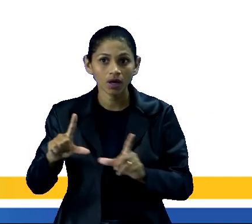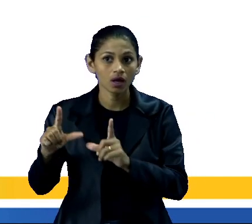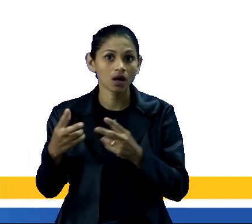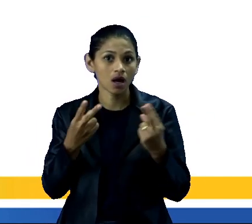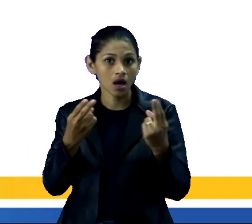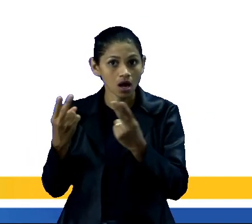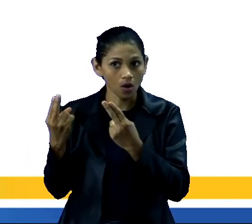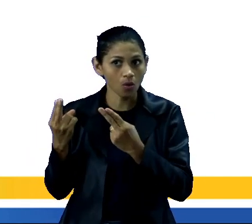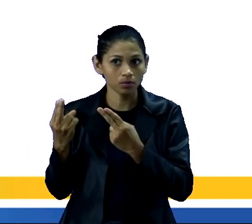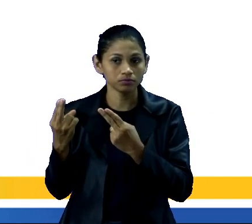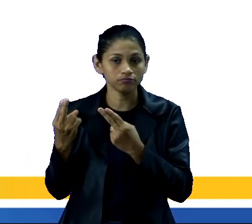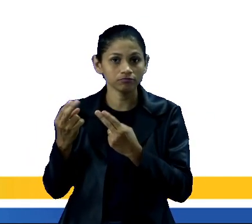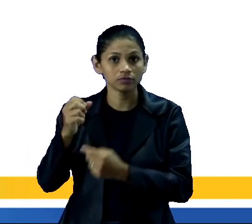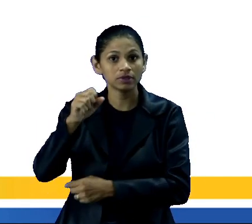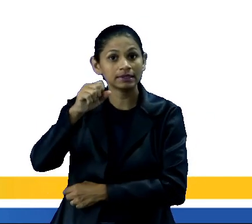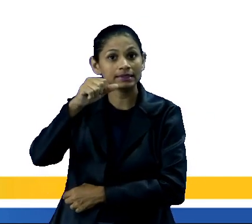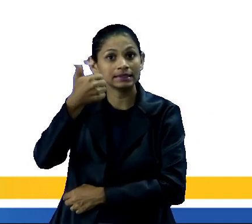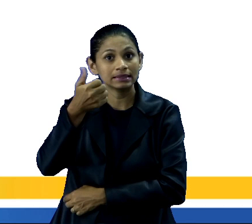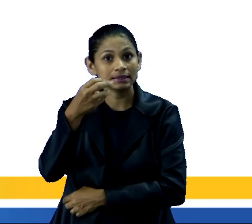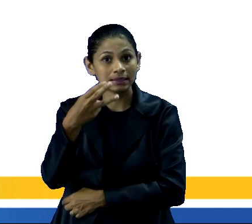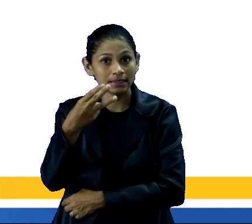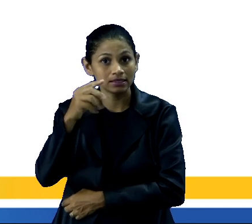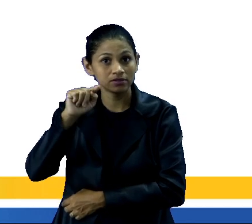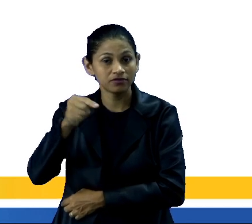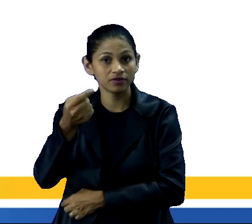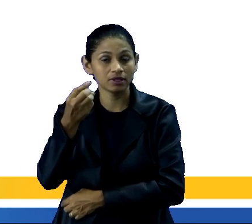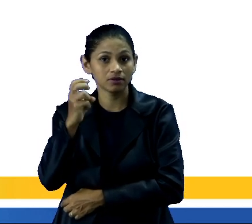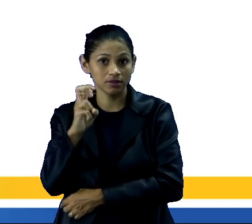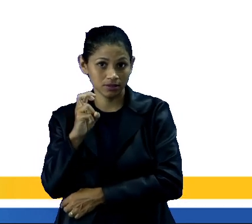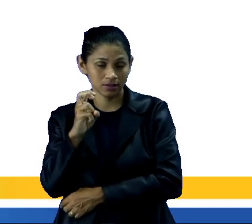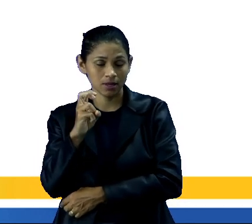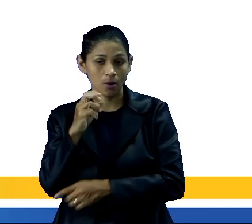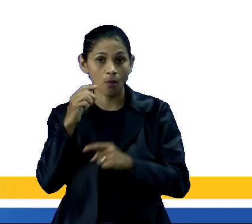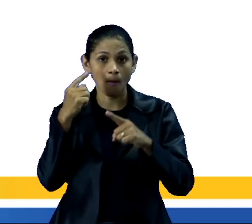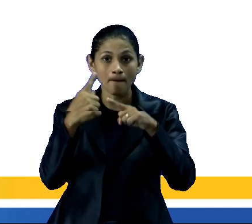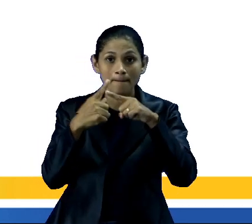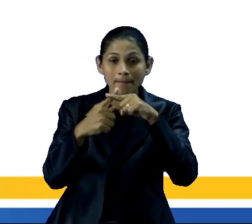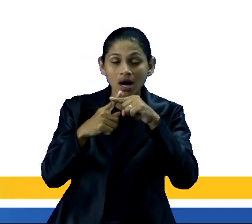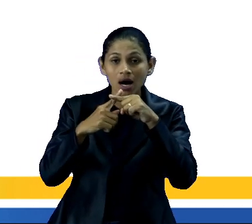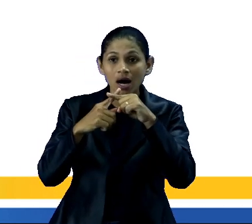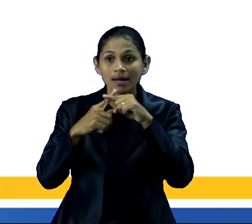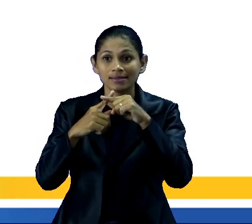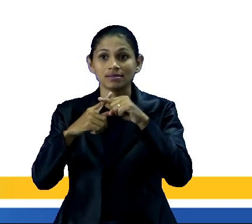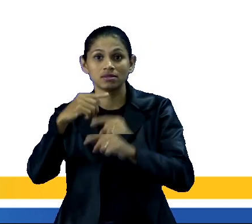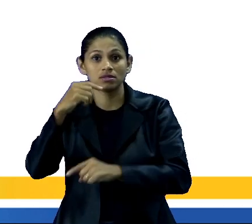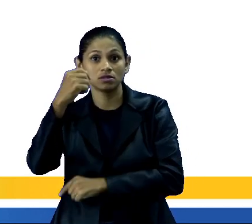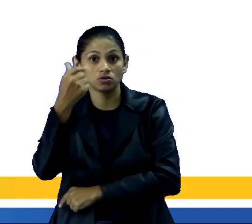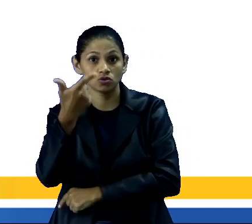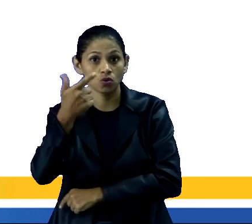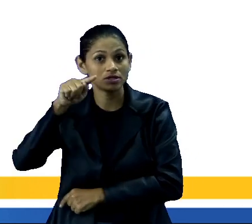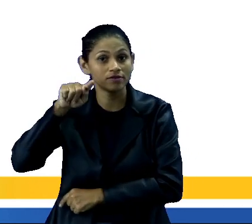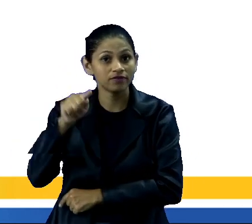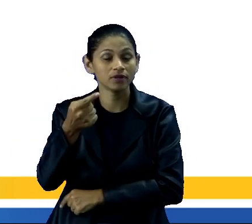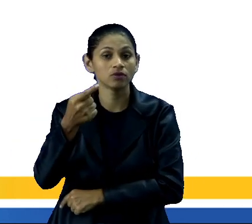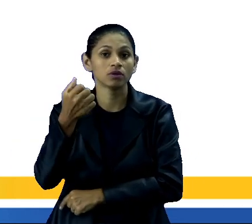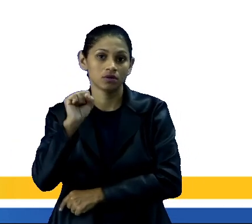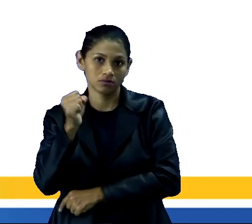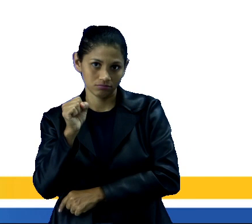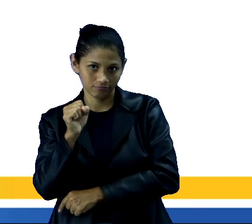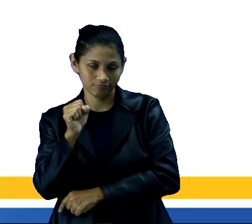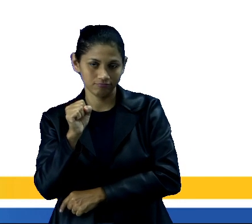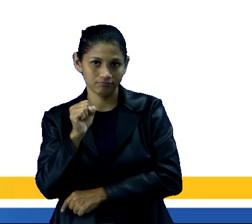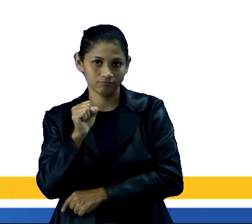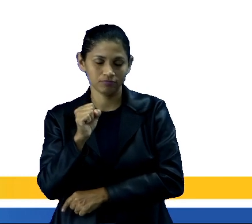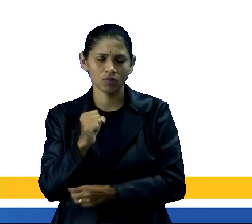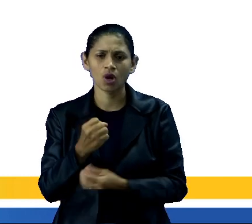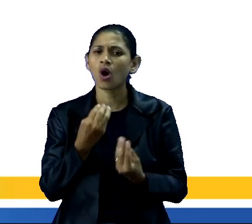aí, 13,5 mais 2,8 e você pode perceber que a vírgula está embaixo da vírgula. E aí